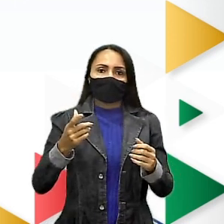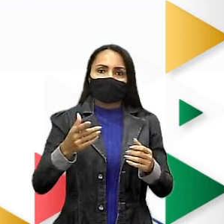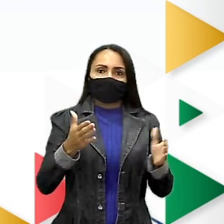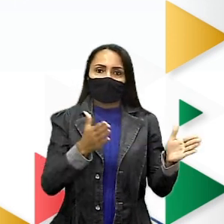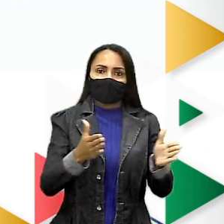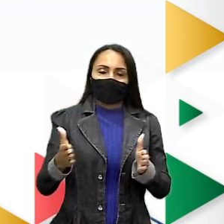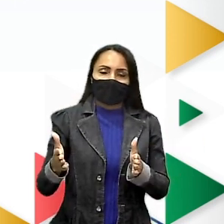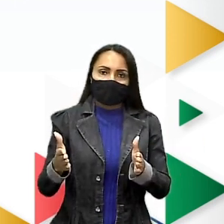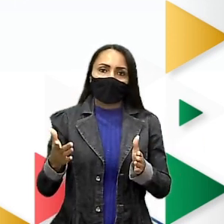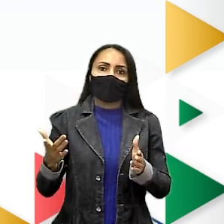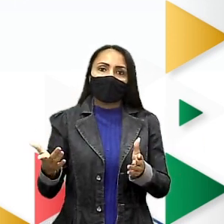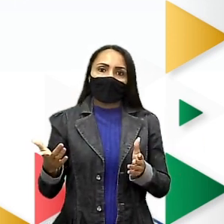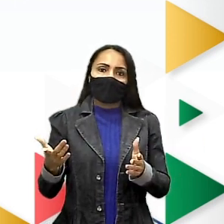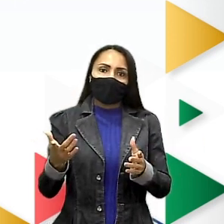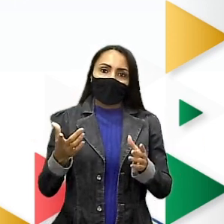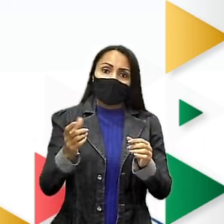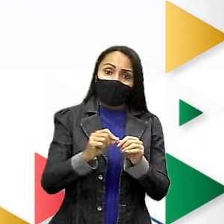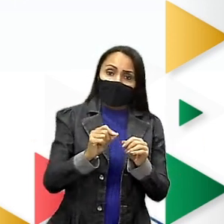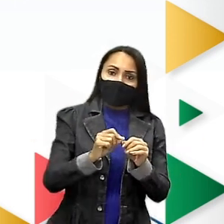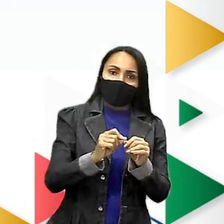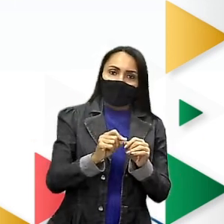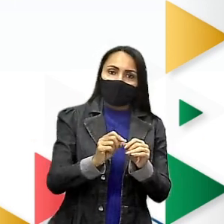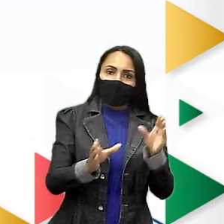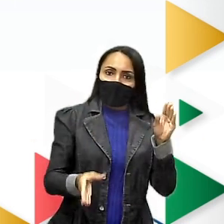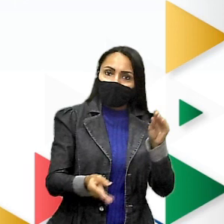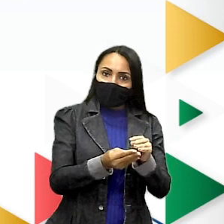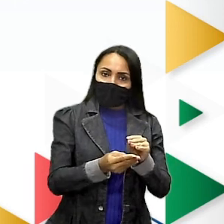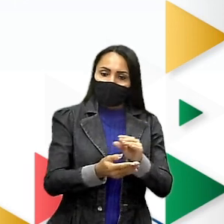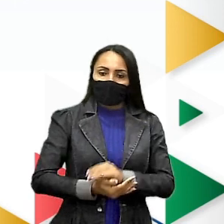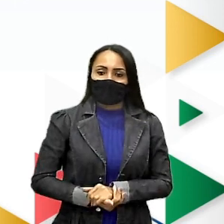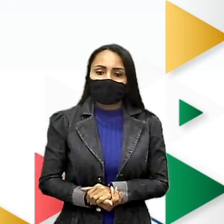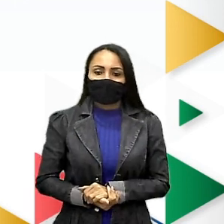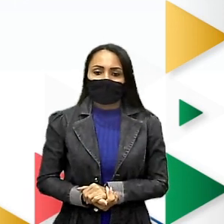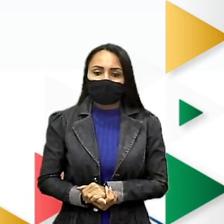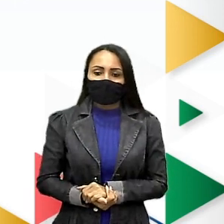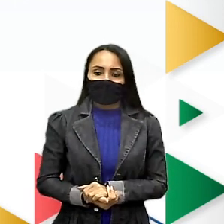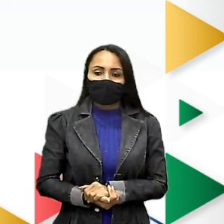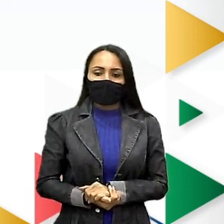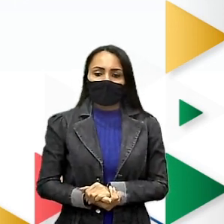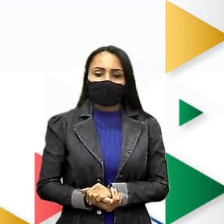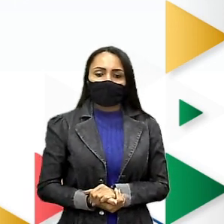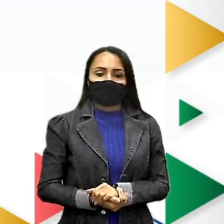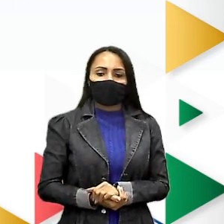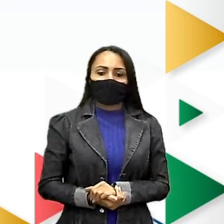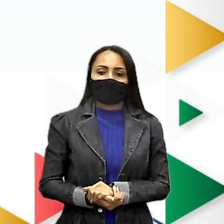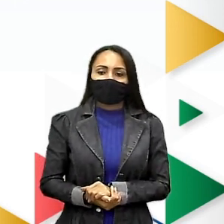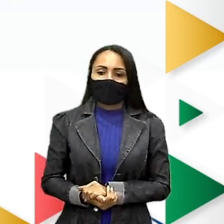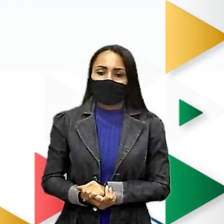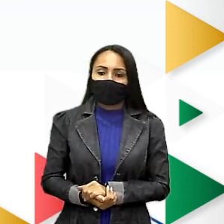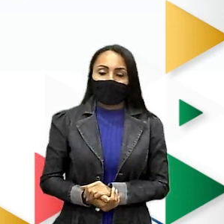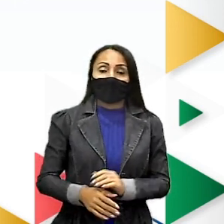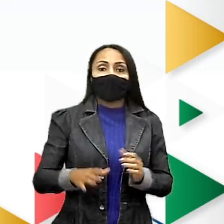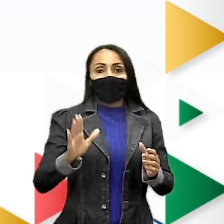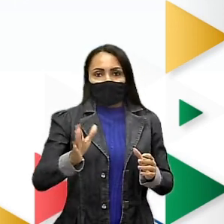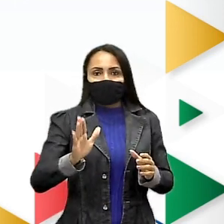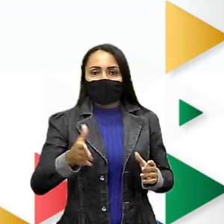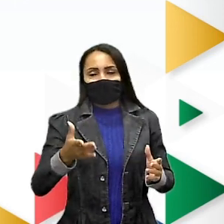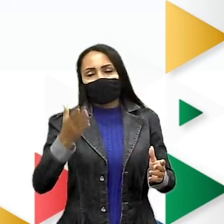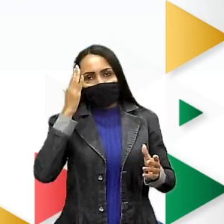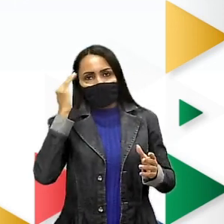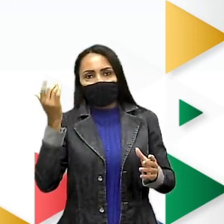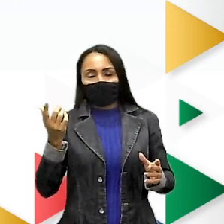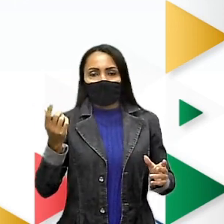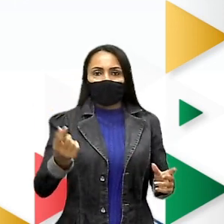com notação científica, ok? Vem lá, vamos comigo agora. Você sabia, né, dessa distância já, que eu já te